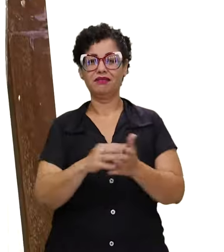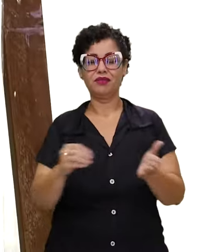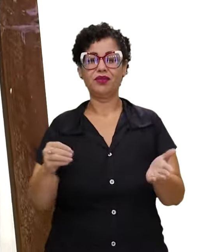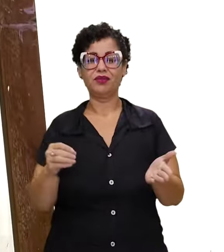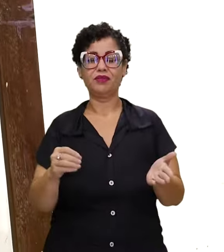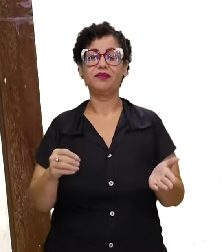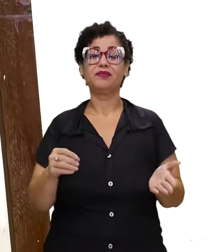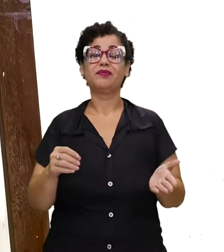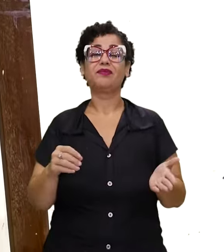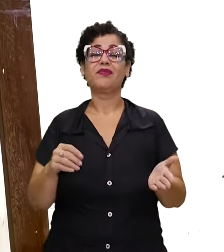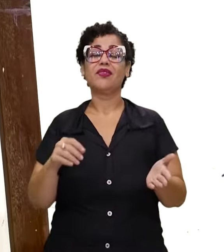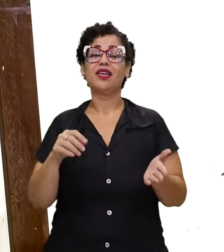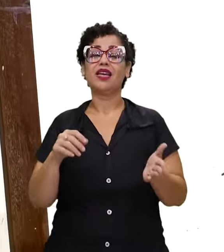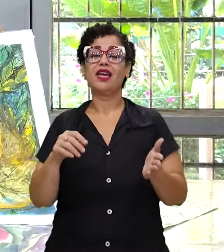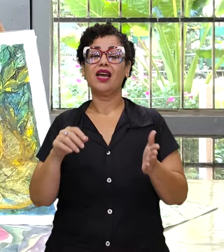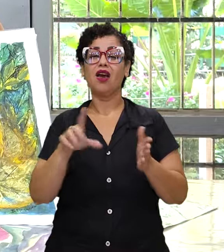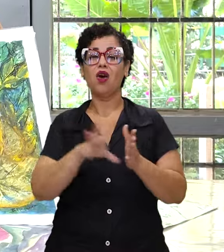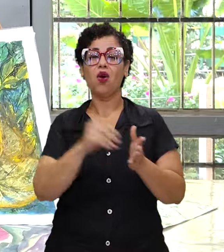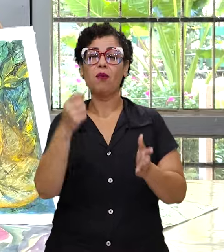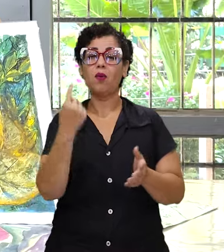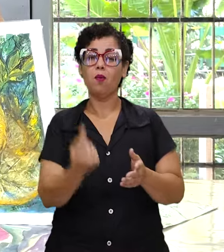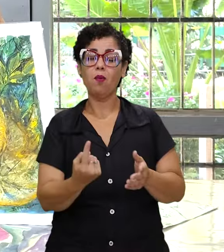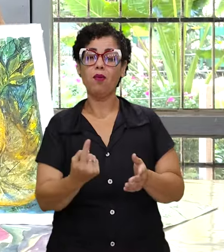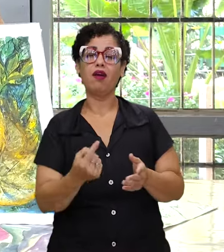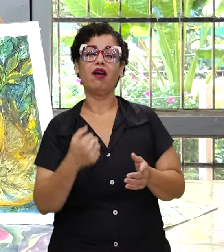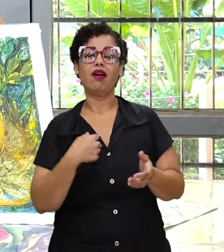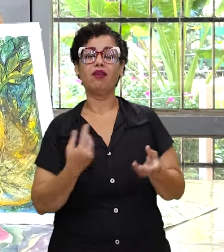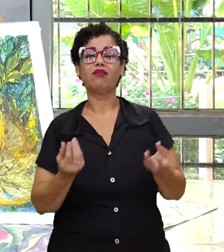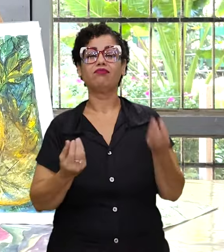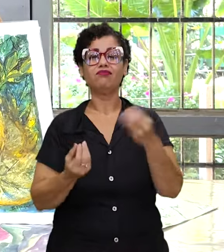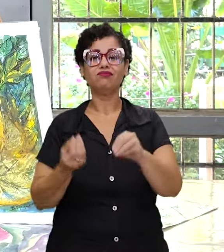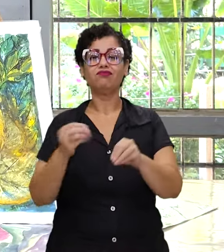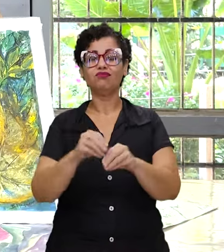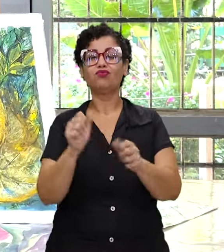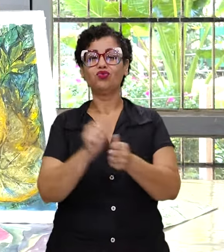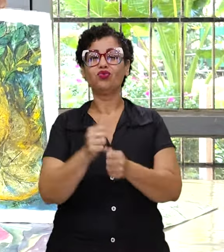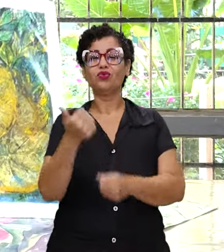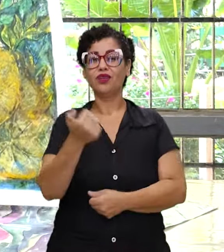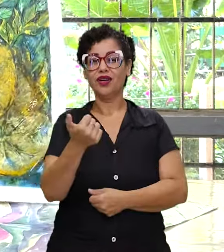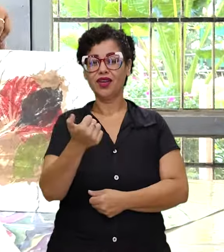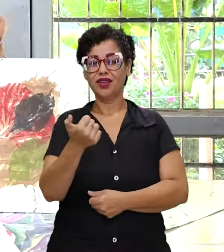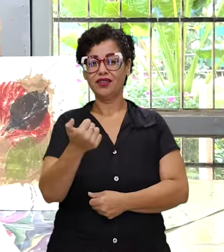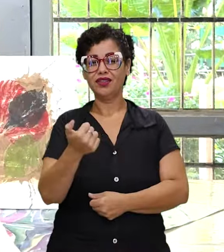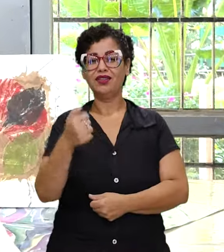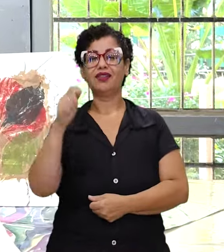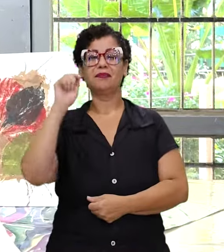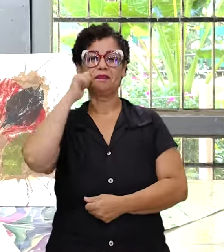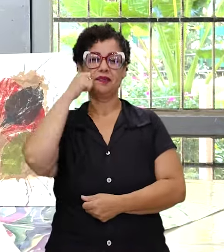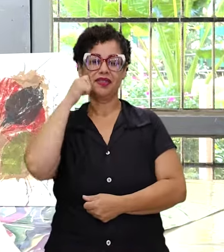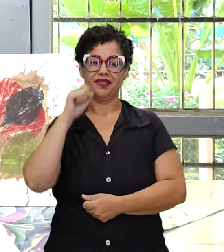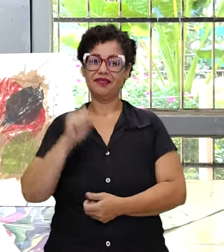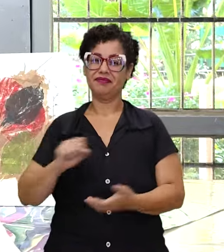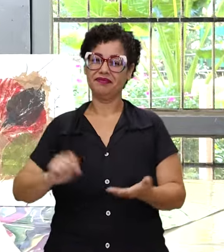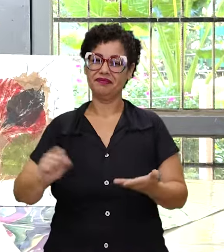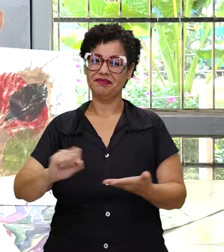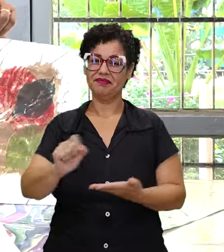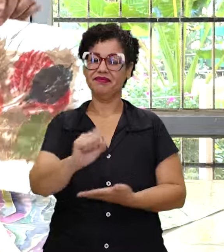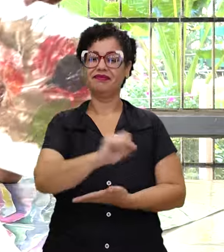E depois eu interferi com a canetinha nanquim. Então aqui eu